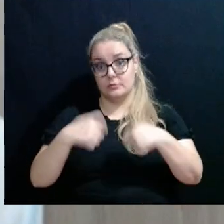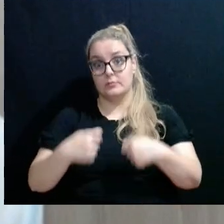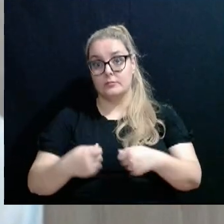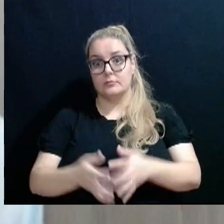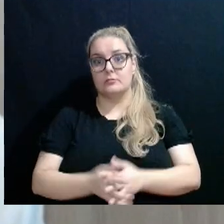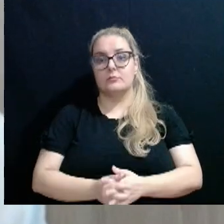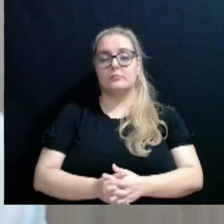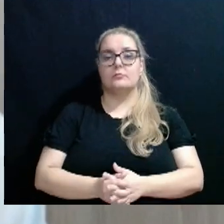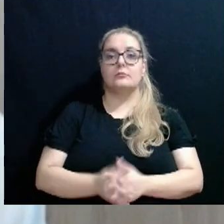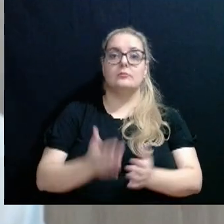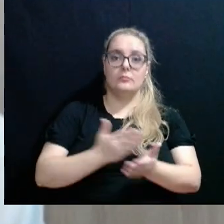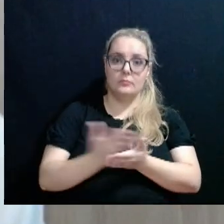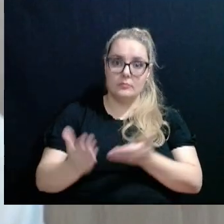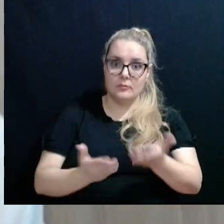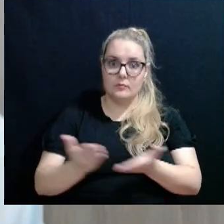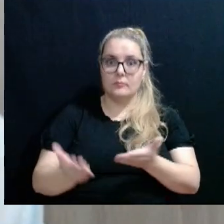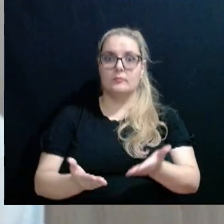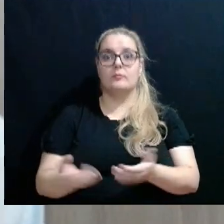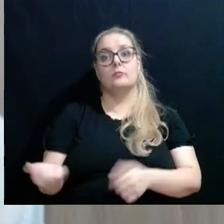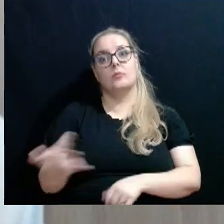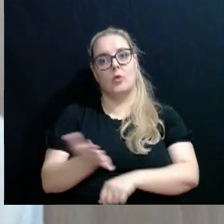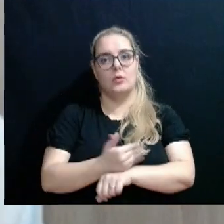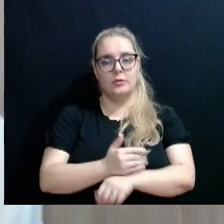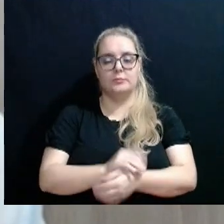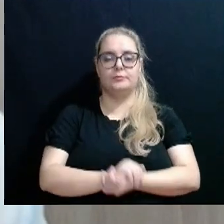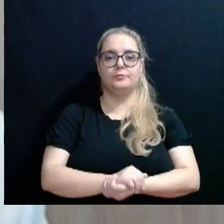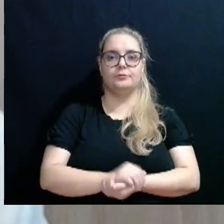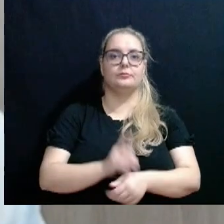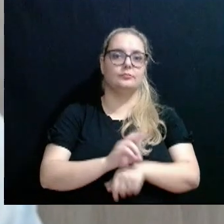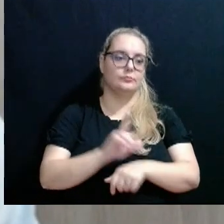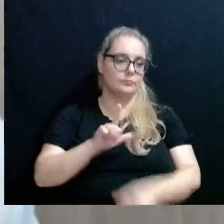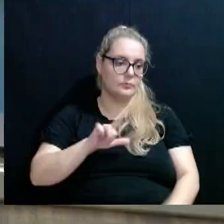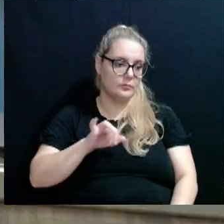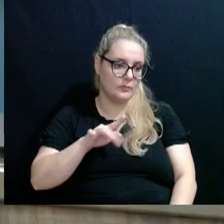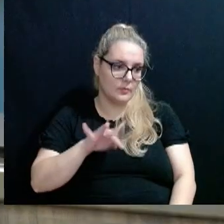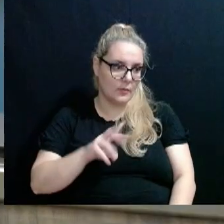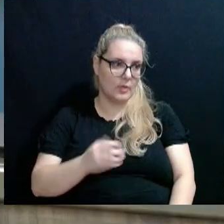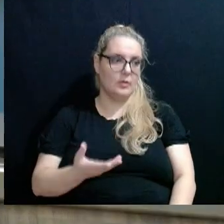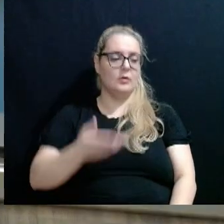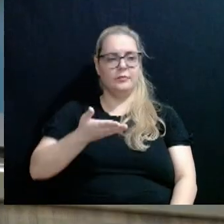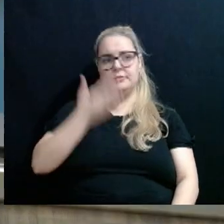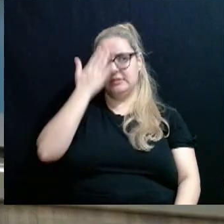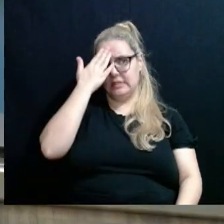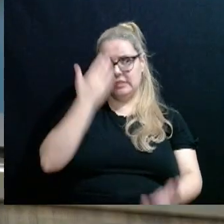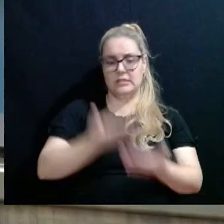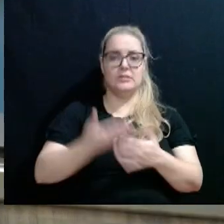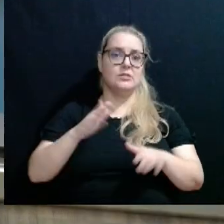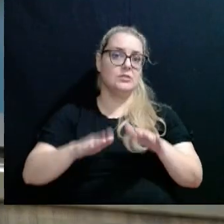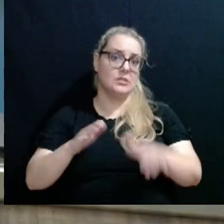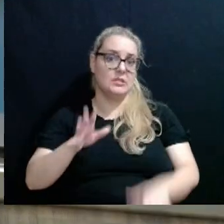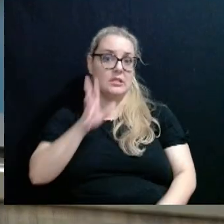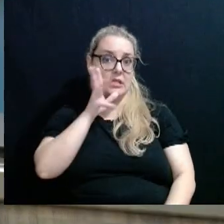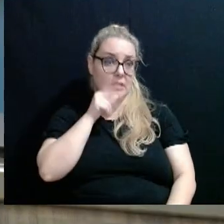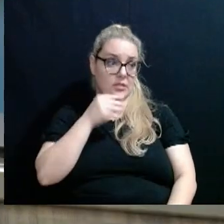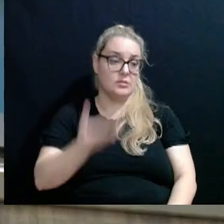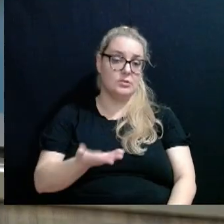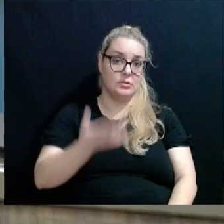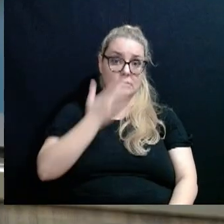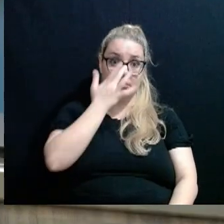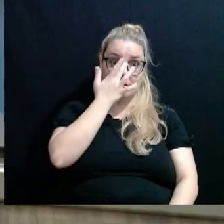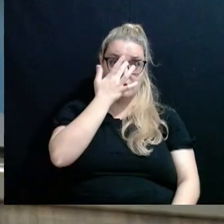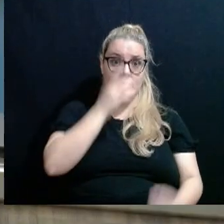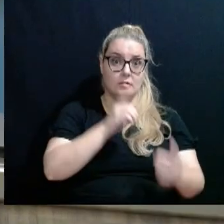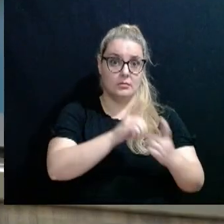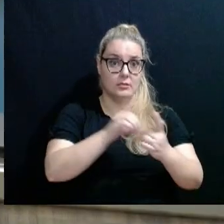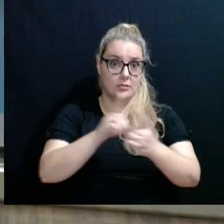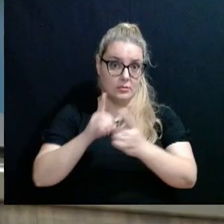se necessário, iniciar o tratamento o quanto antes. E, doutor Lívio, você acredita que talvez a demora,